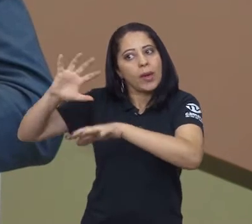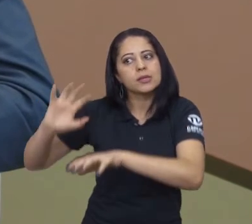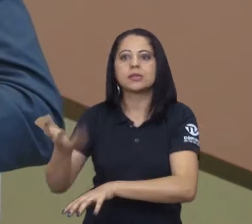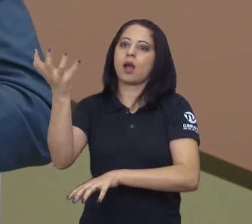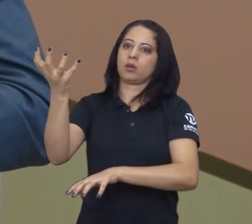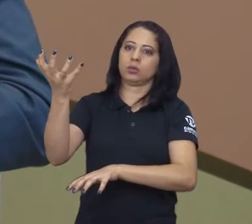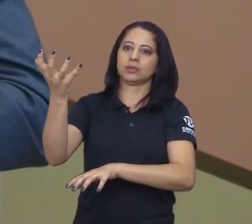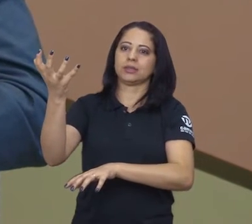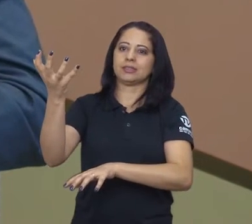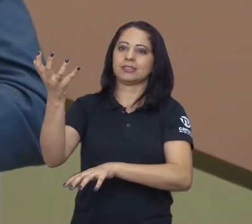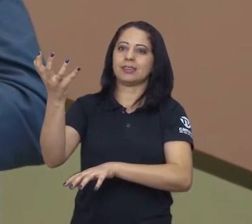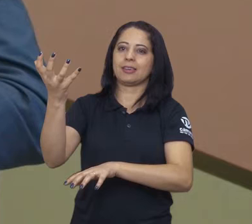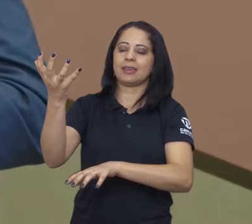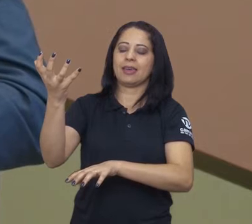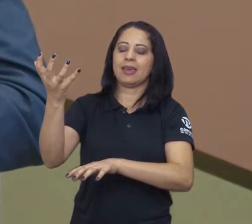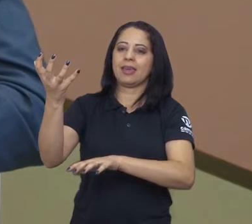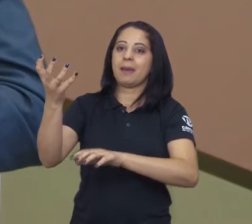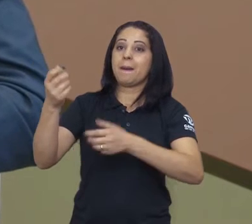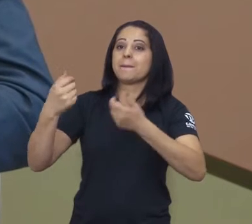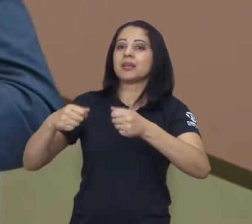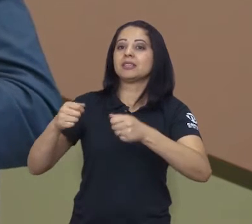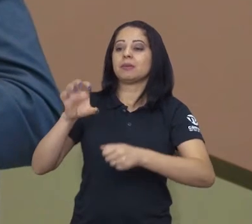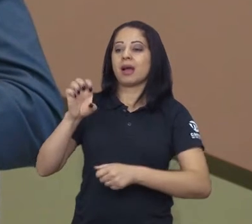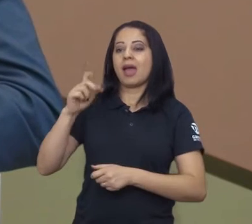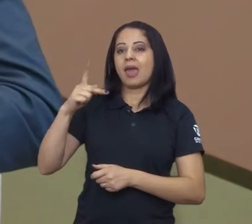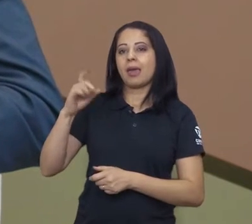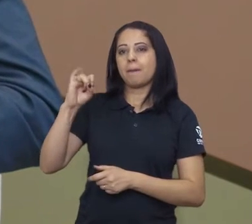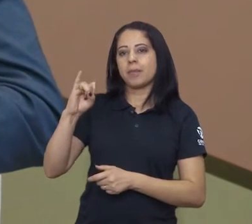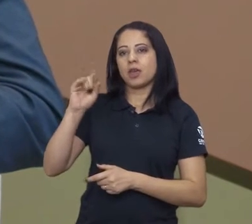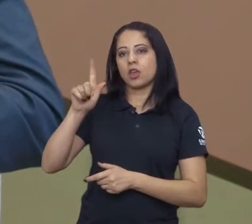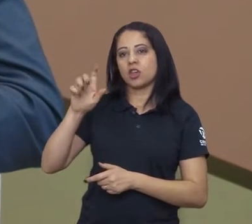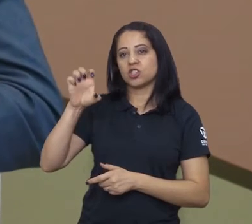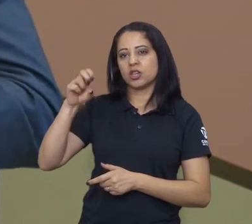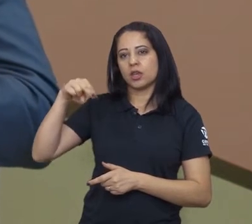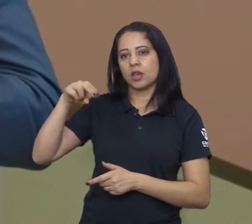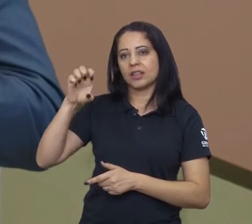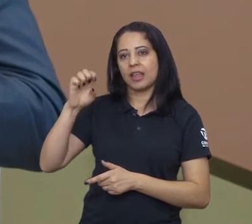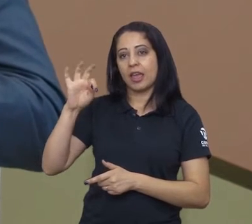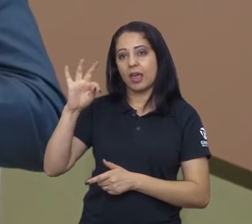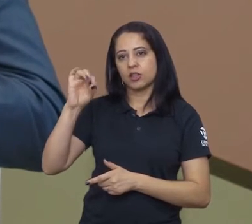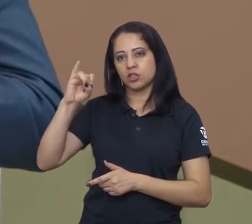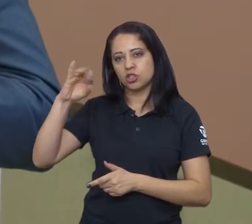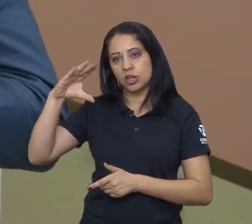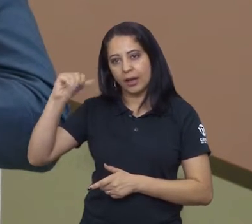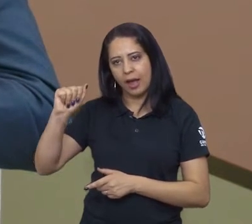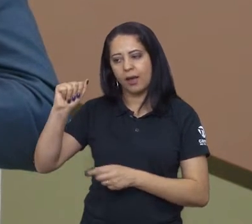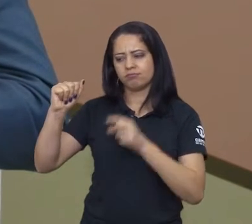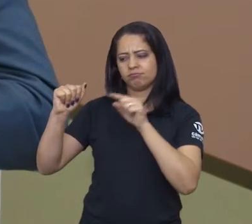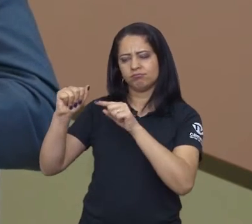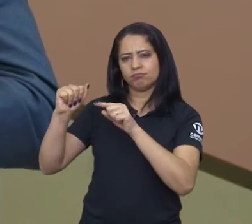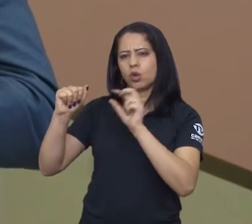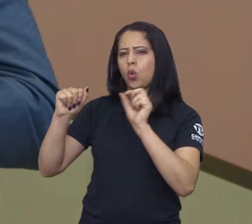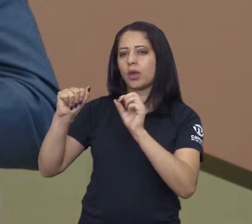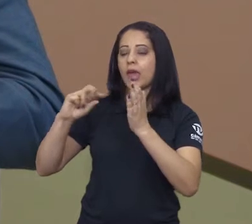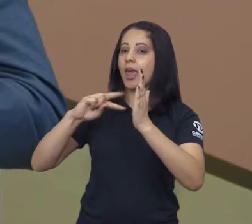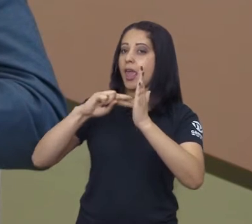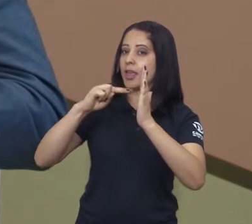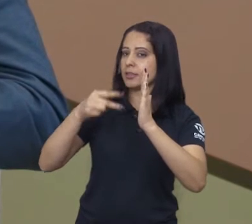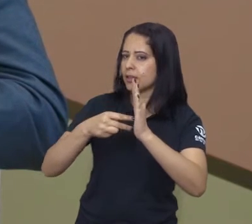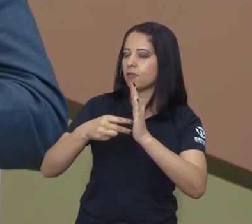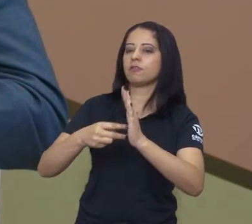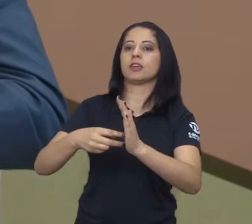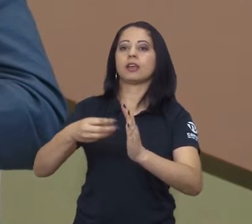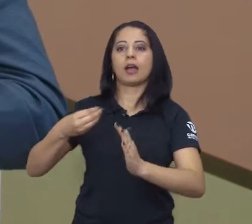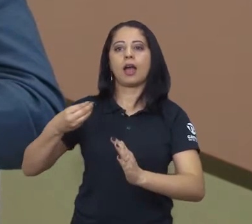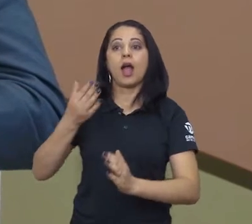algo muito importante chamado epigenética que que é epigenética é alimentação o estilo de